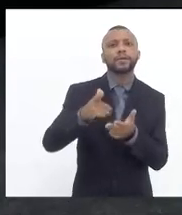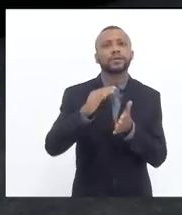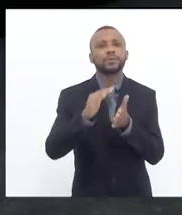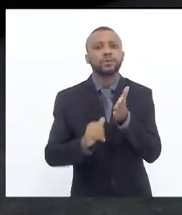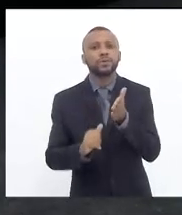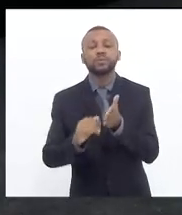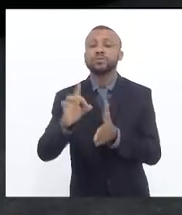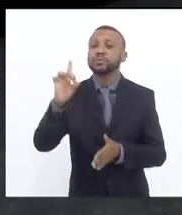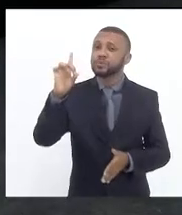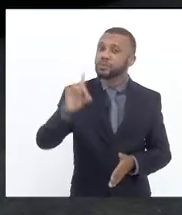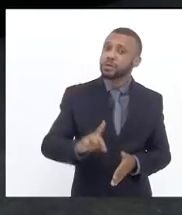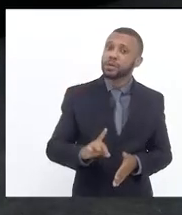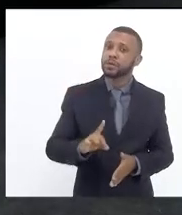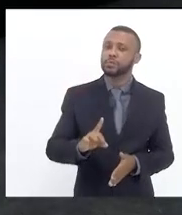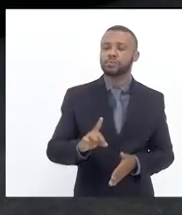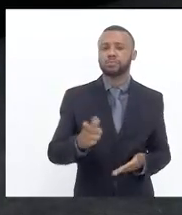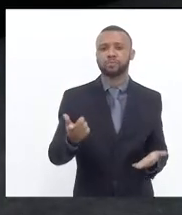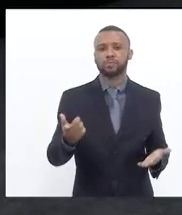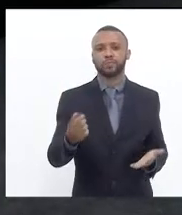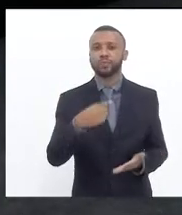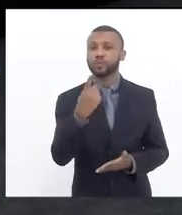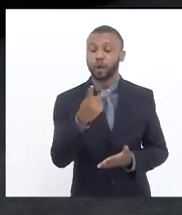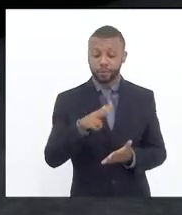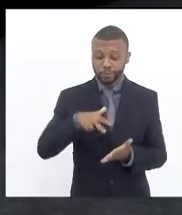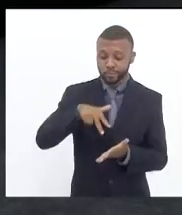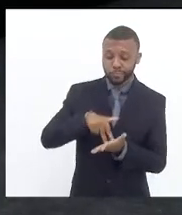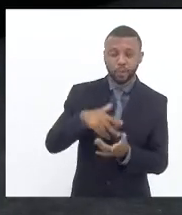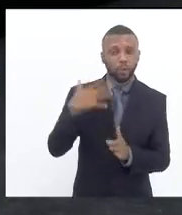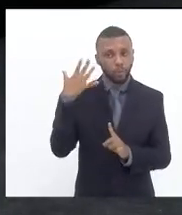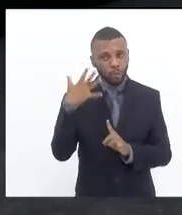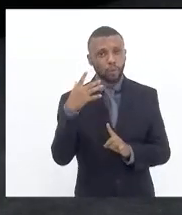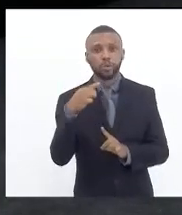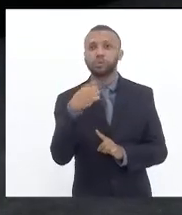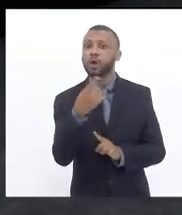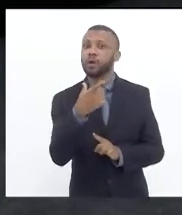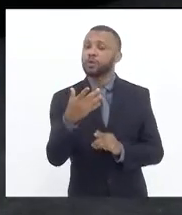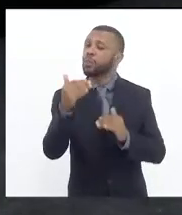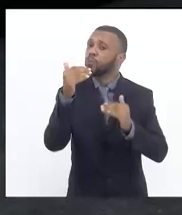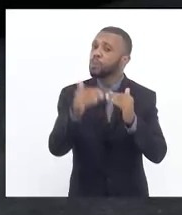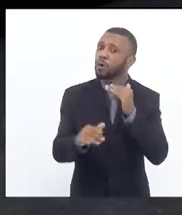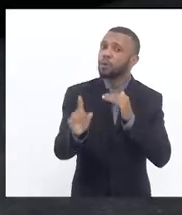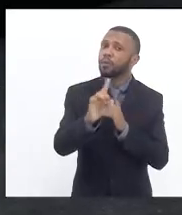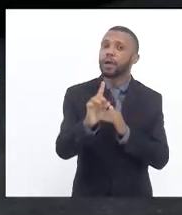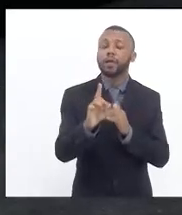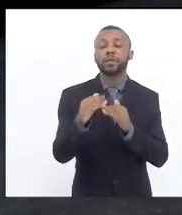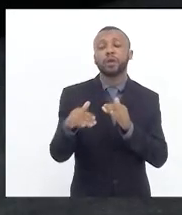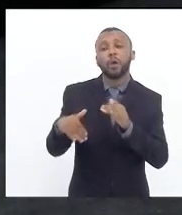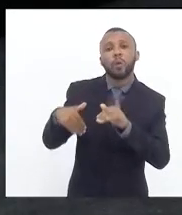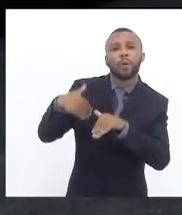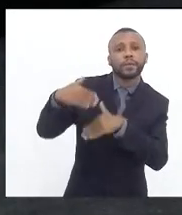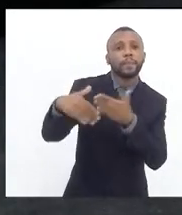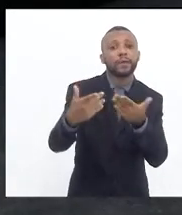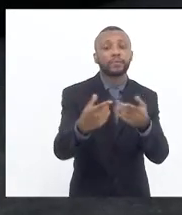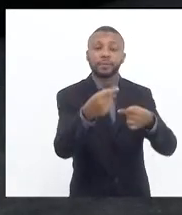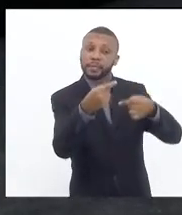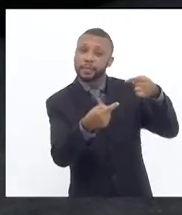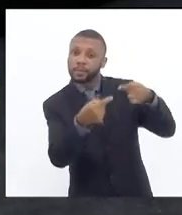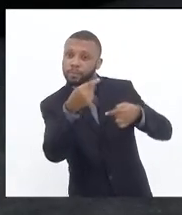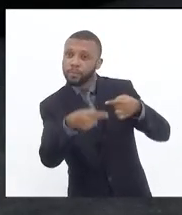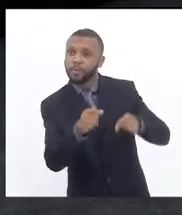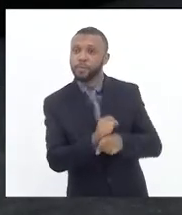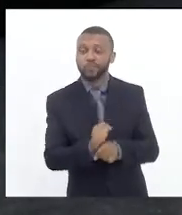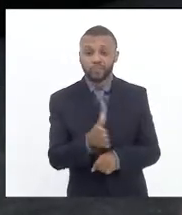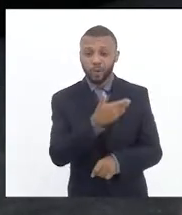direito os nossos nós vemos dizer aqui que somos contrários ao a sua andamento desse processo as